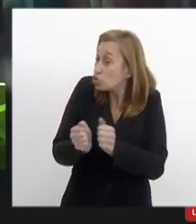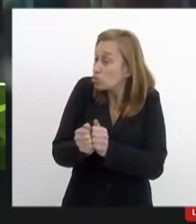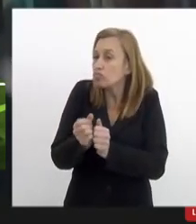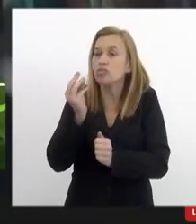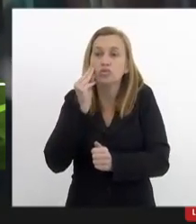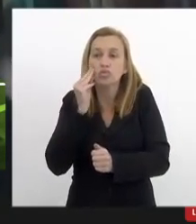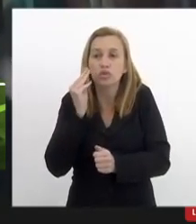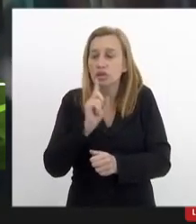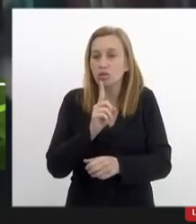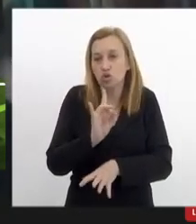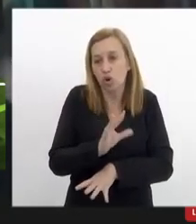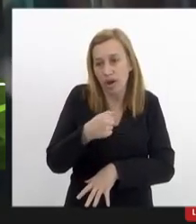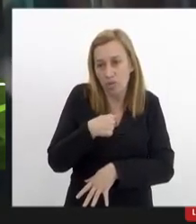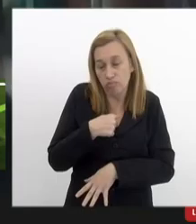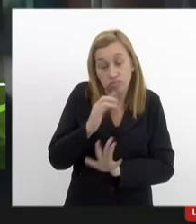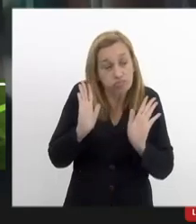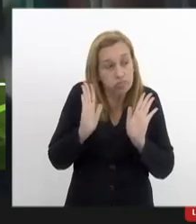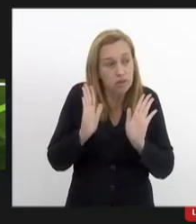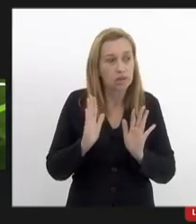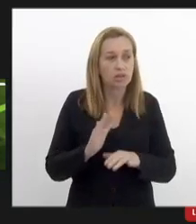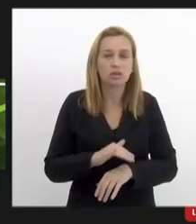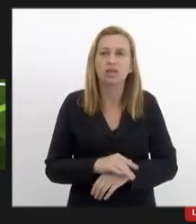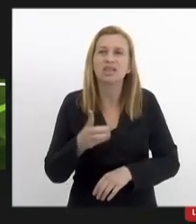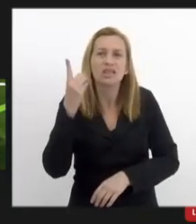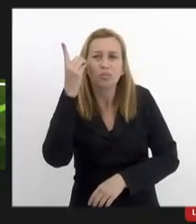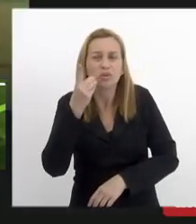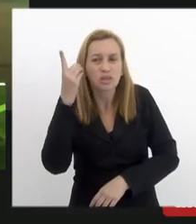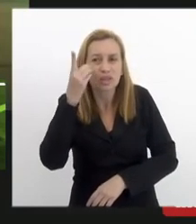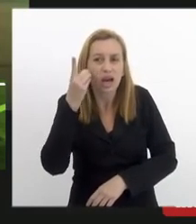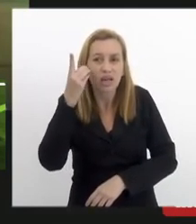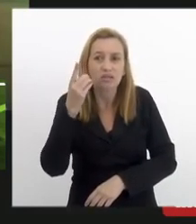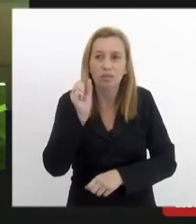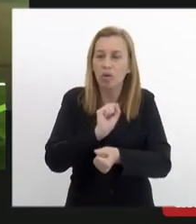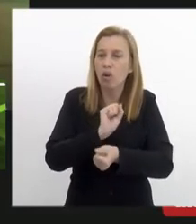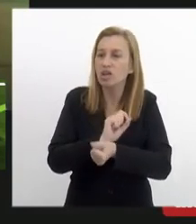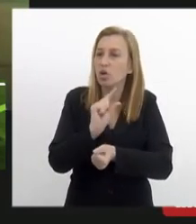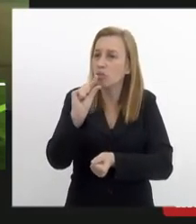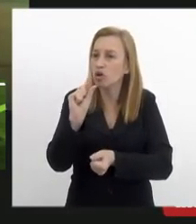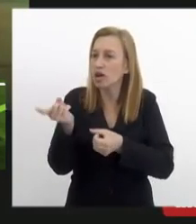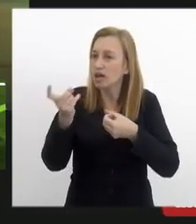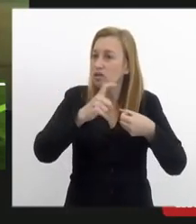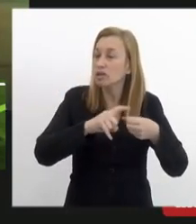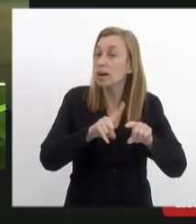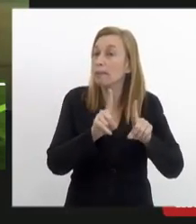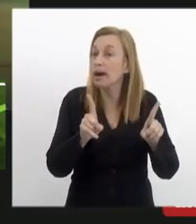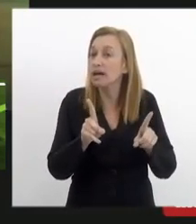Não era só eu, ela também. Tado, vamos esperar ela voltar, mas a